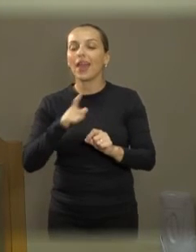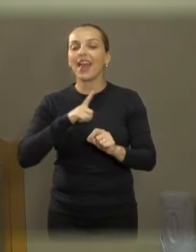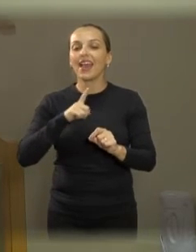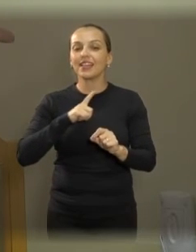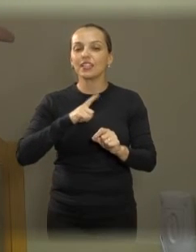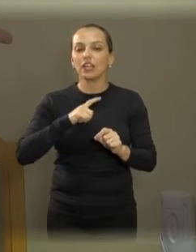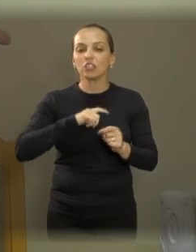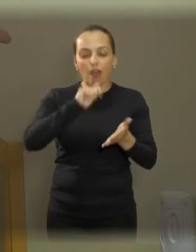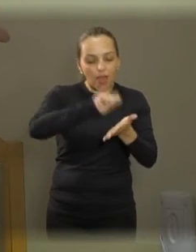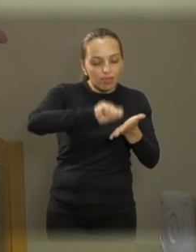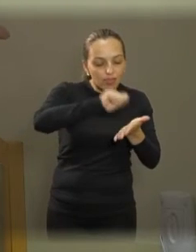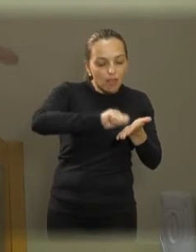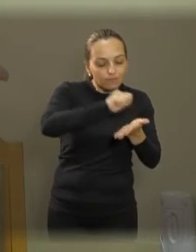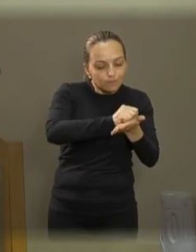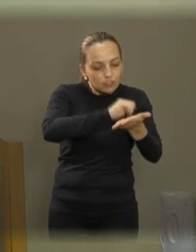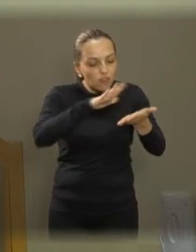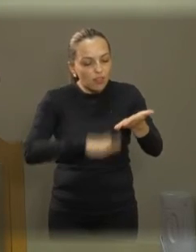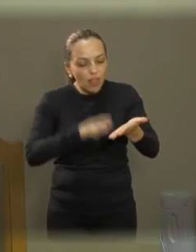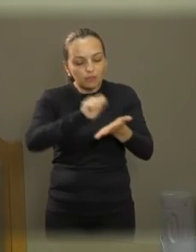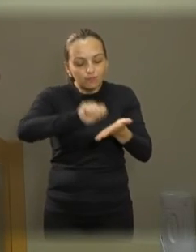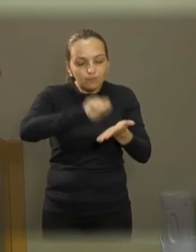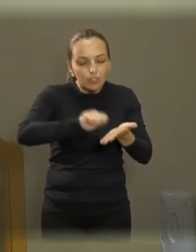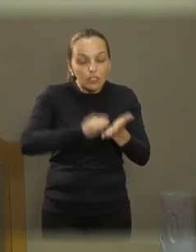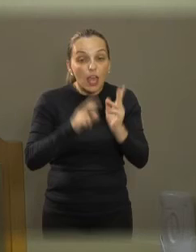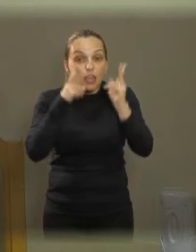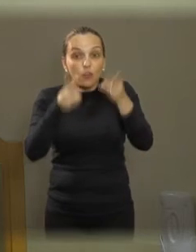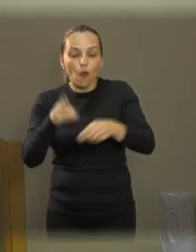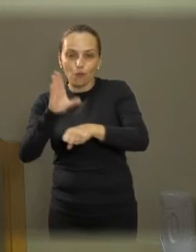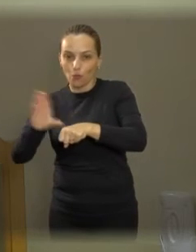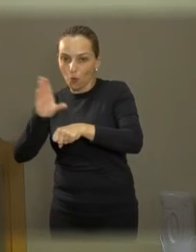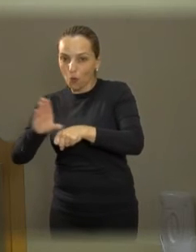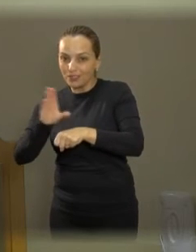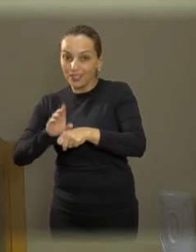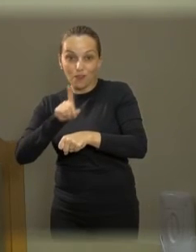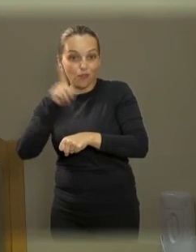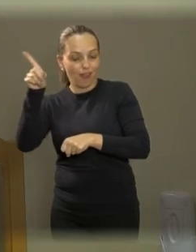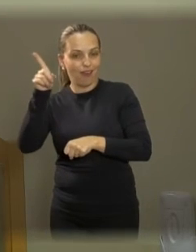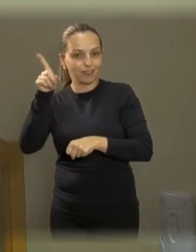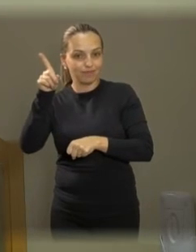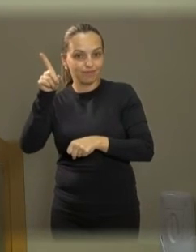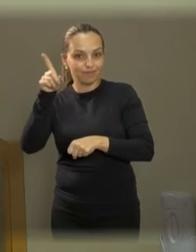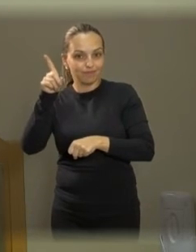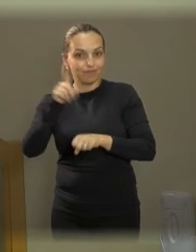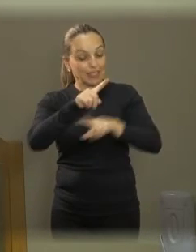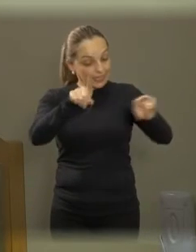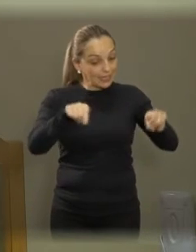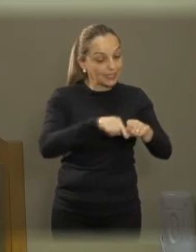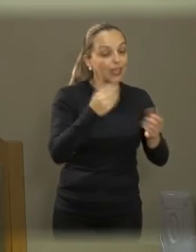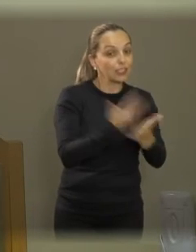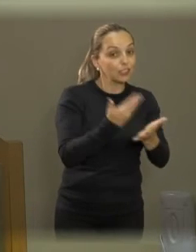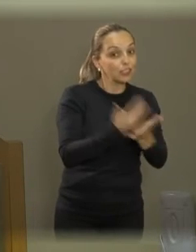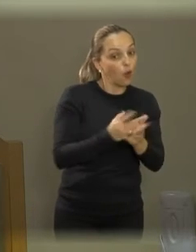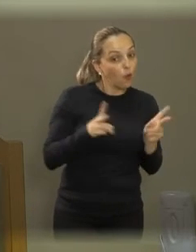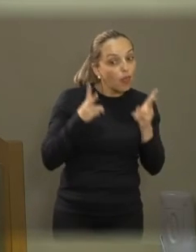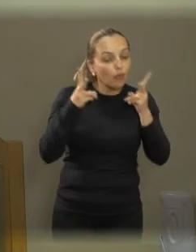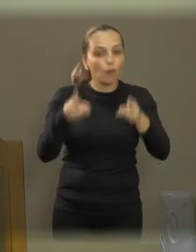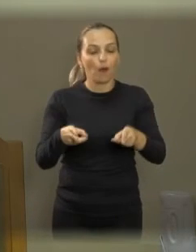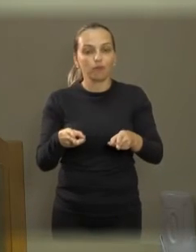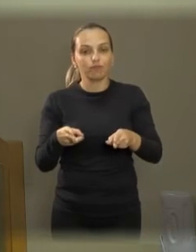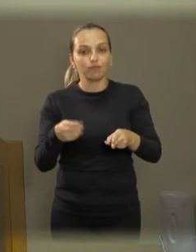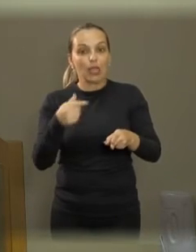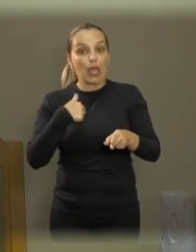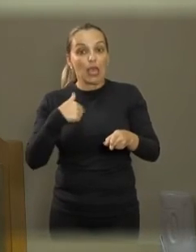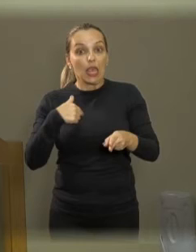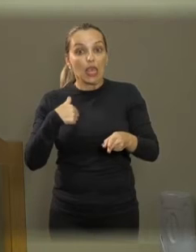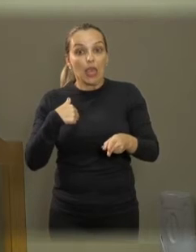do cursinho para os alunos dele, do cursinho. Usava, né, a sala de aula para fazer isso. E eu tinha que